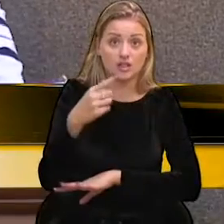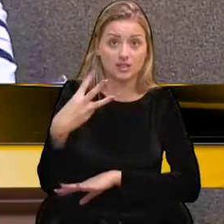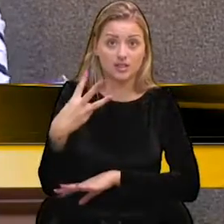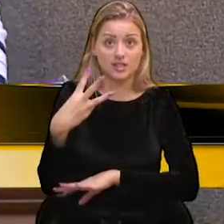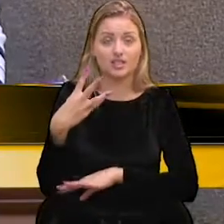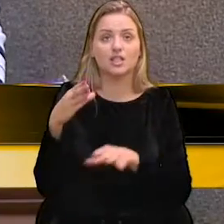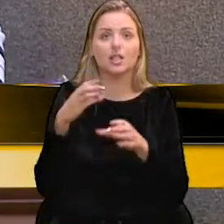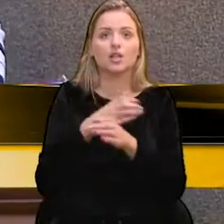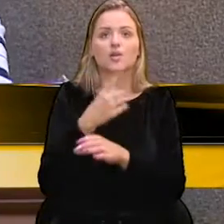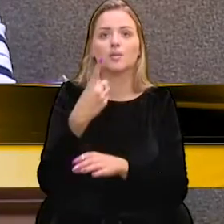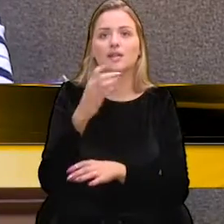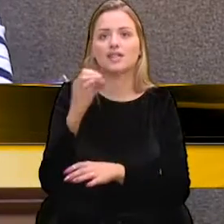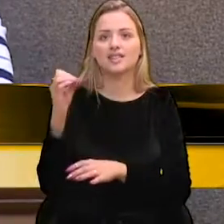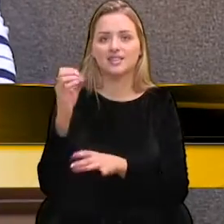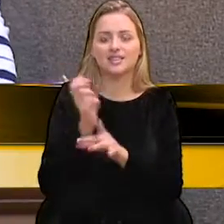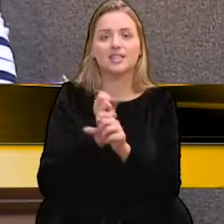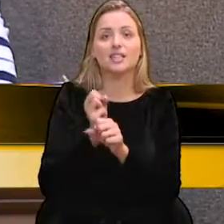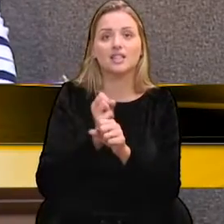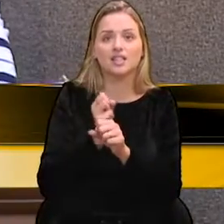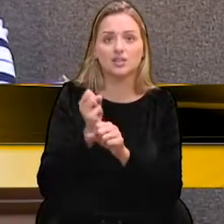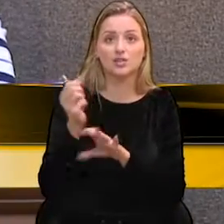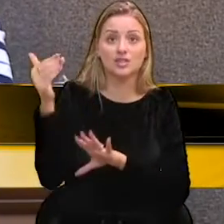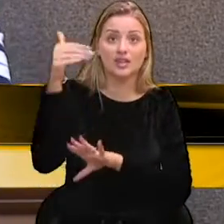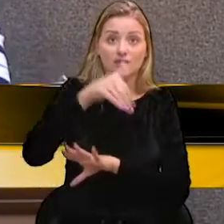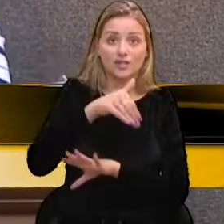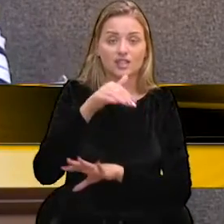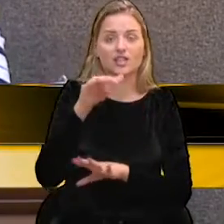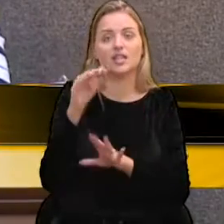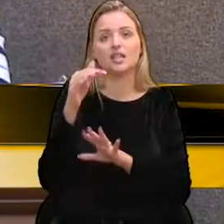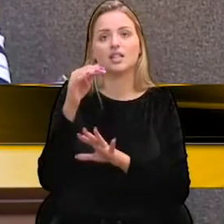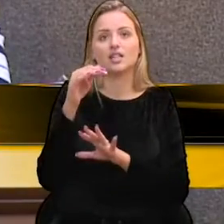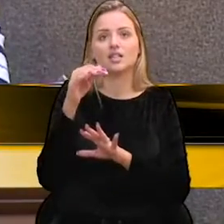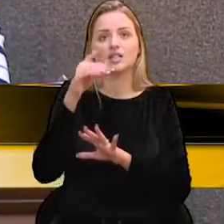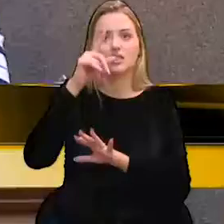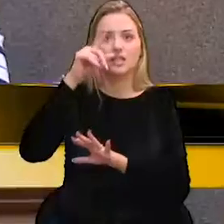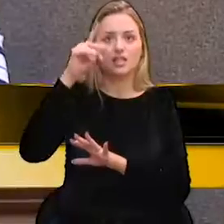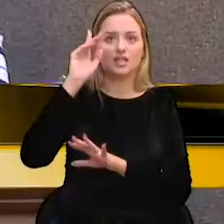ali, vai completar os 100 anos de aparição de Fátima, né? Onde serão